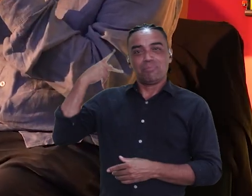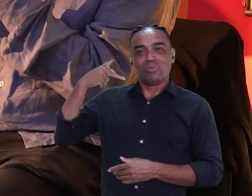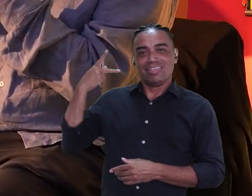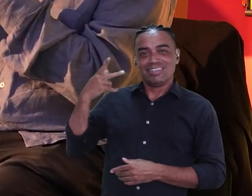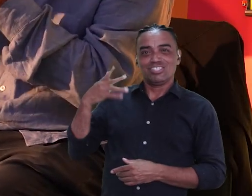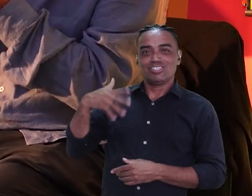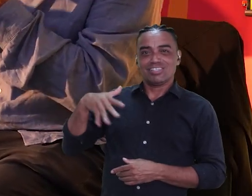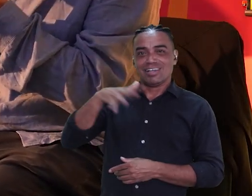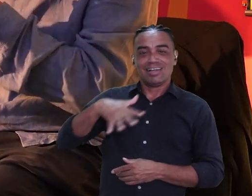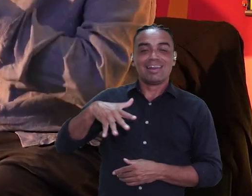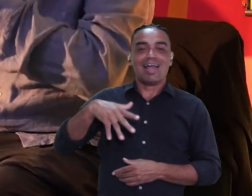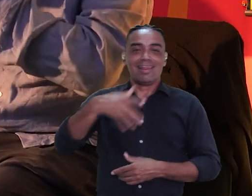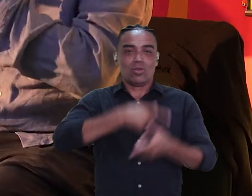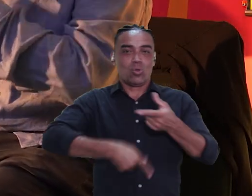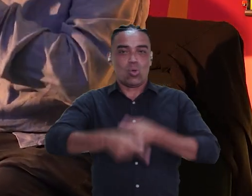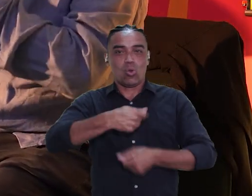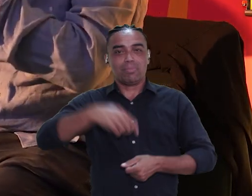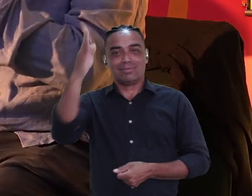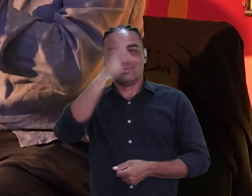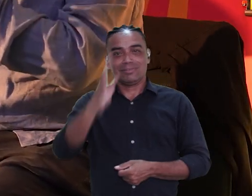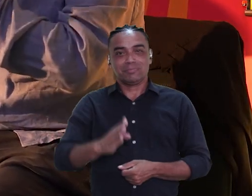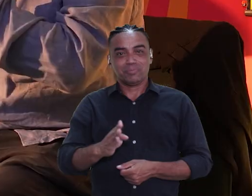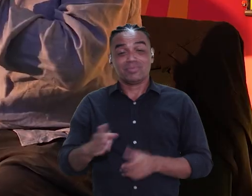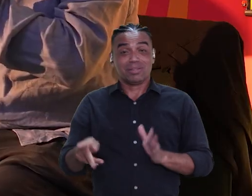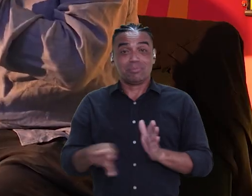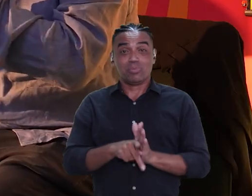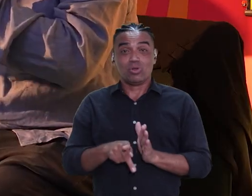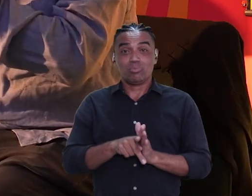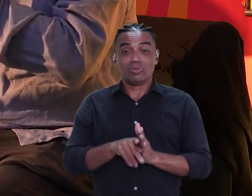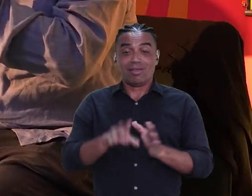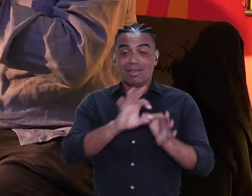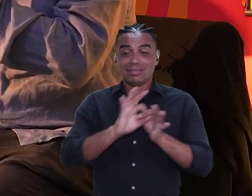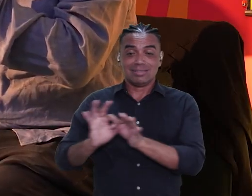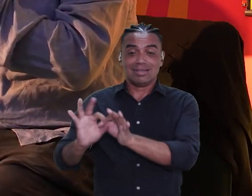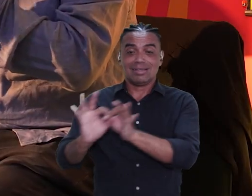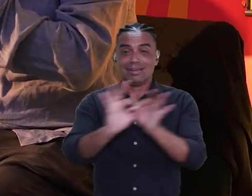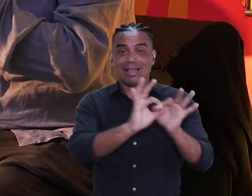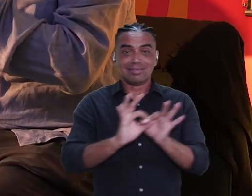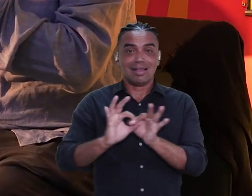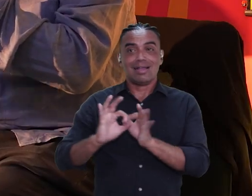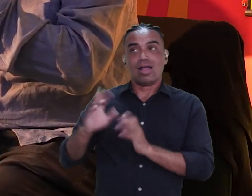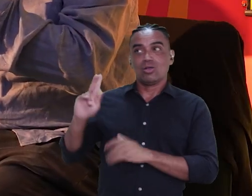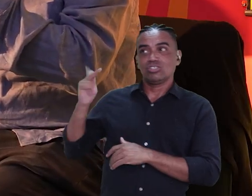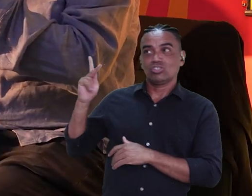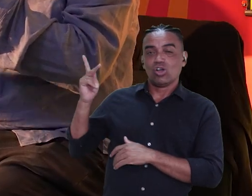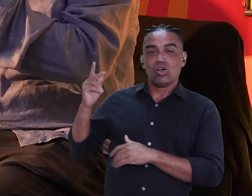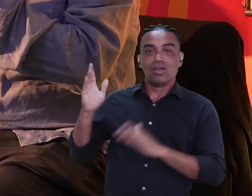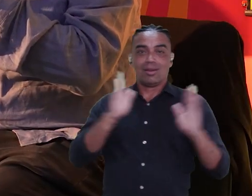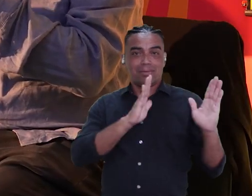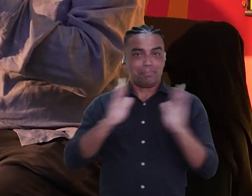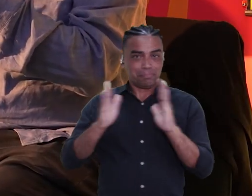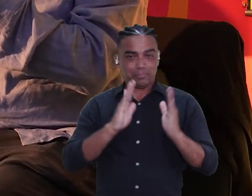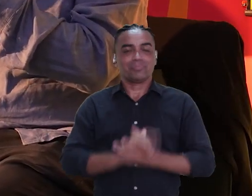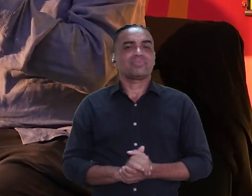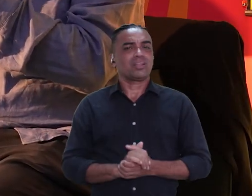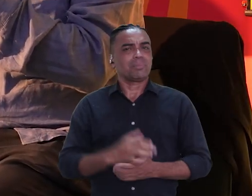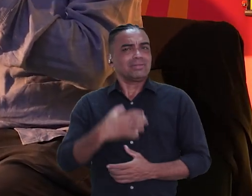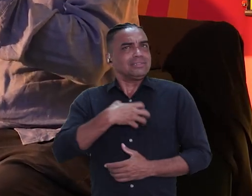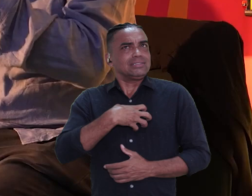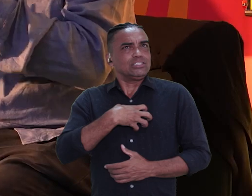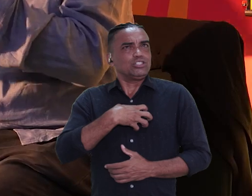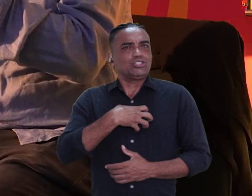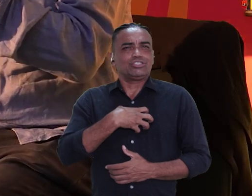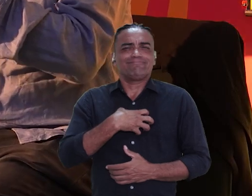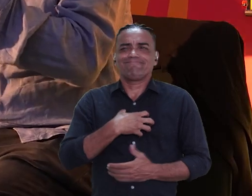né, e econômica sobre esse cruzamento histórico que se dá ali. Então, para a gente sentir